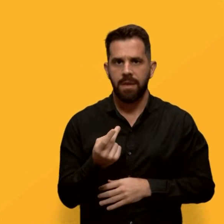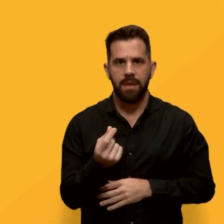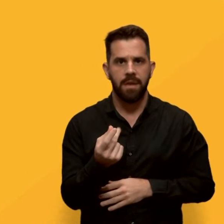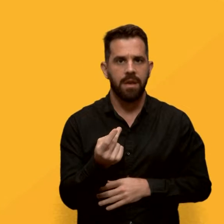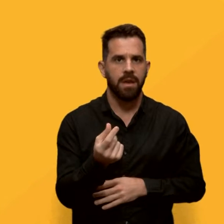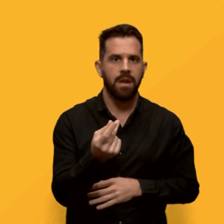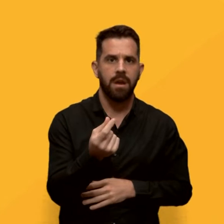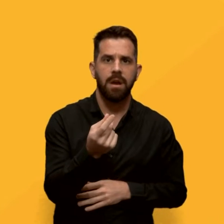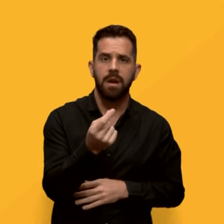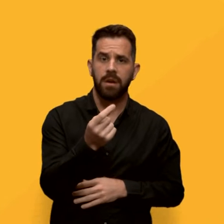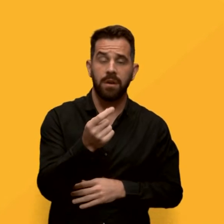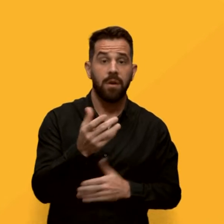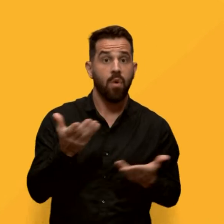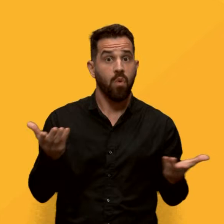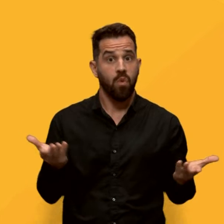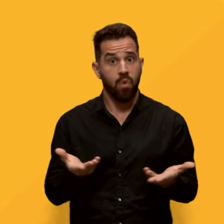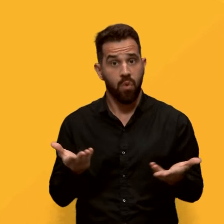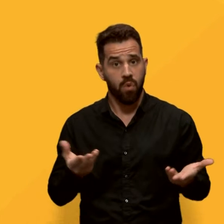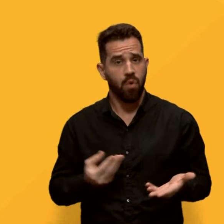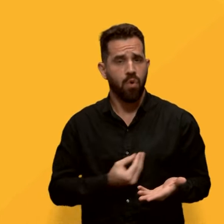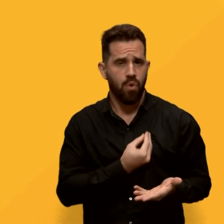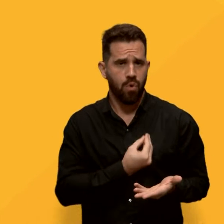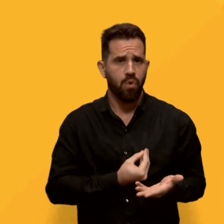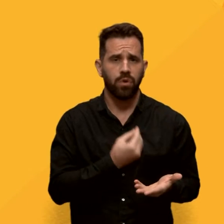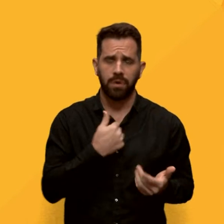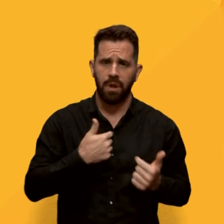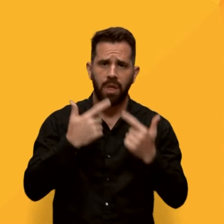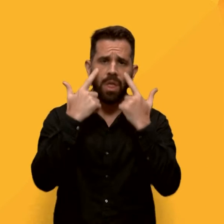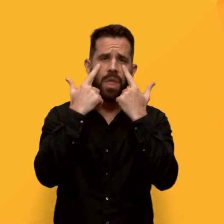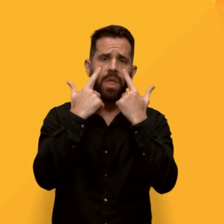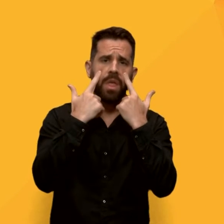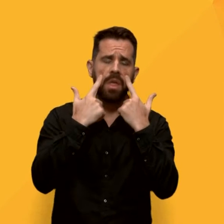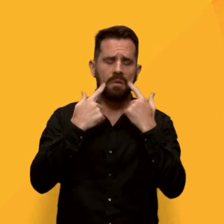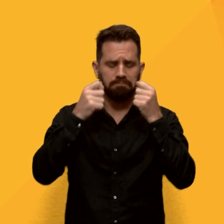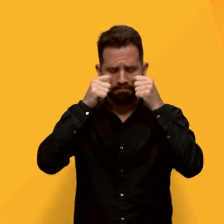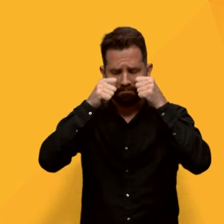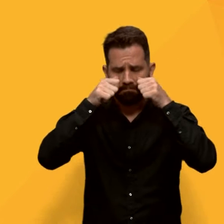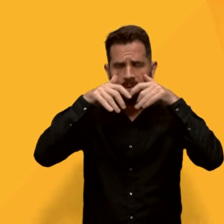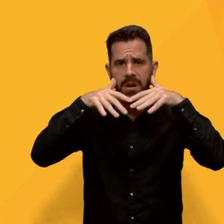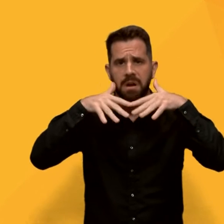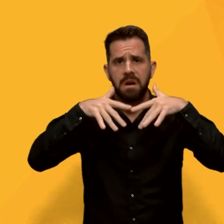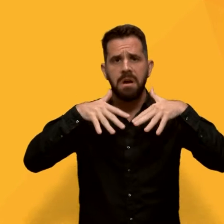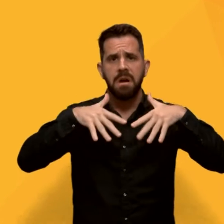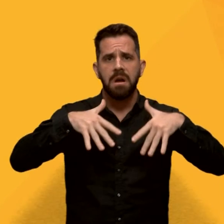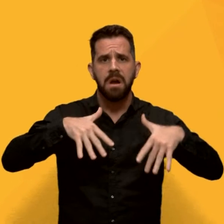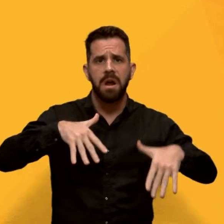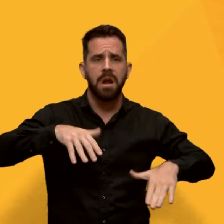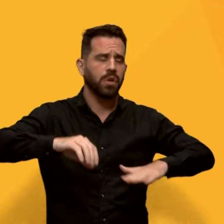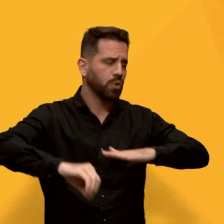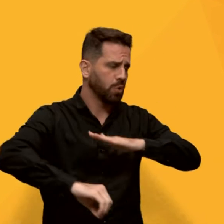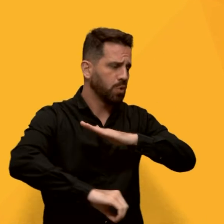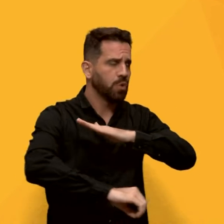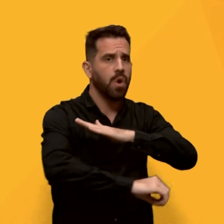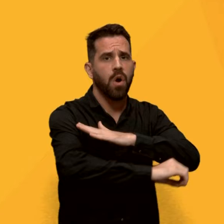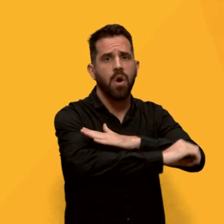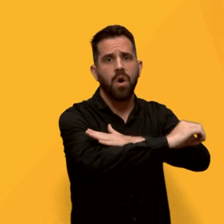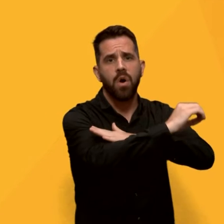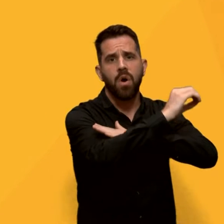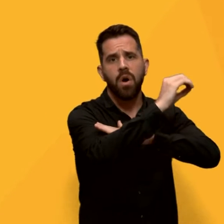E se hoje eu choro, choro, quando o sol nascer,